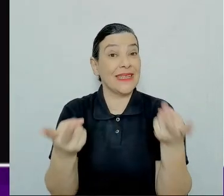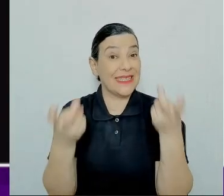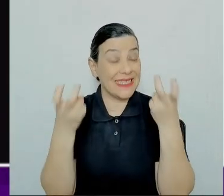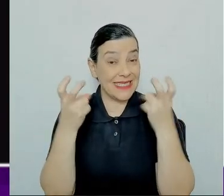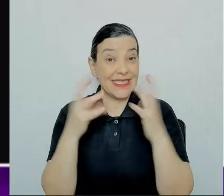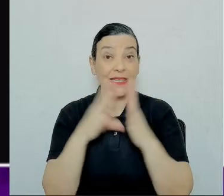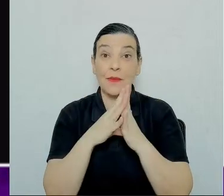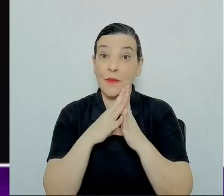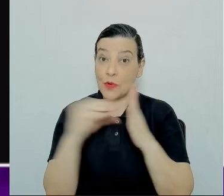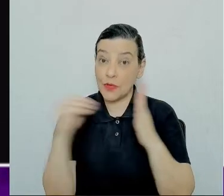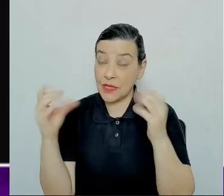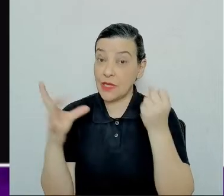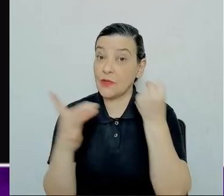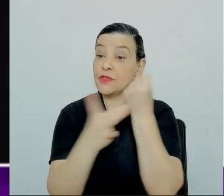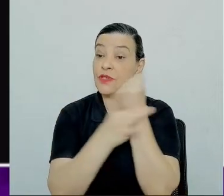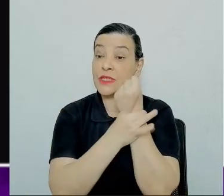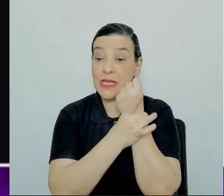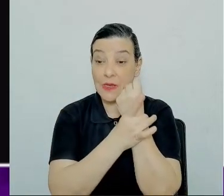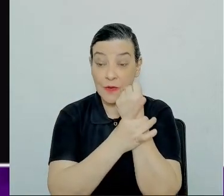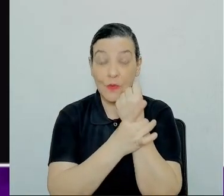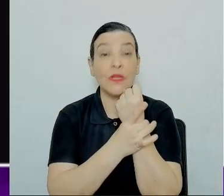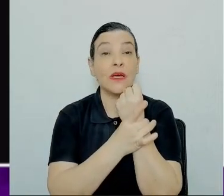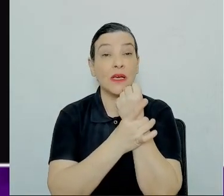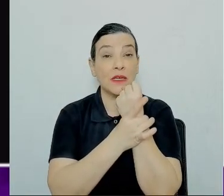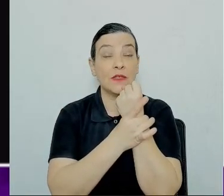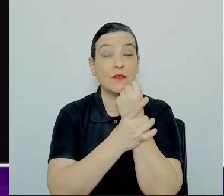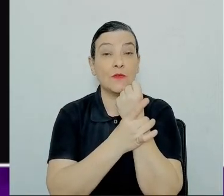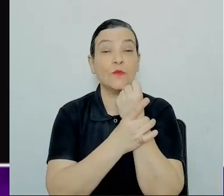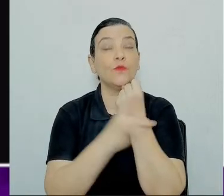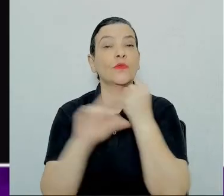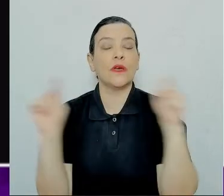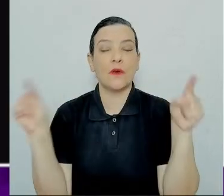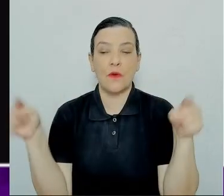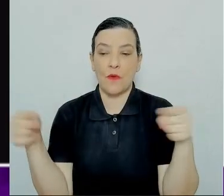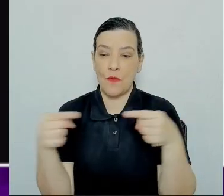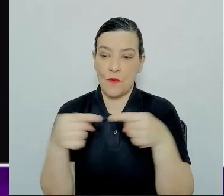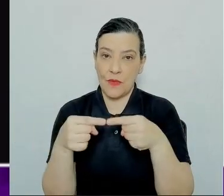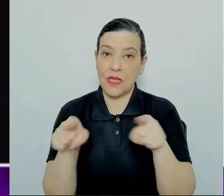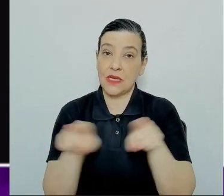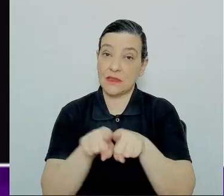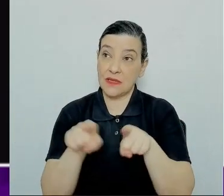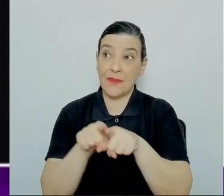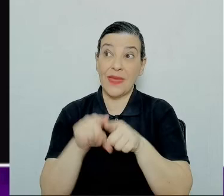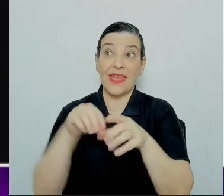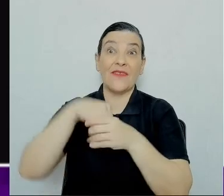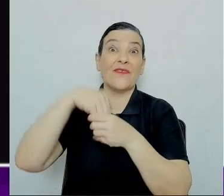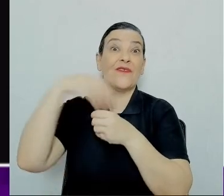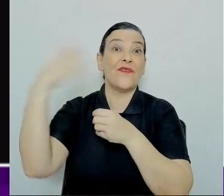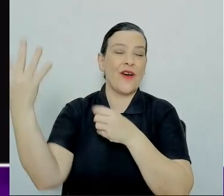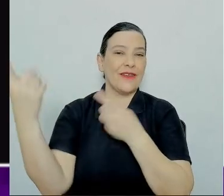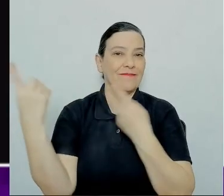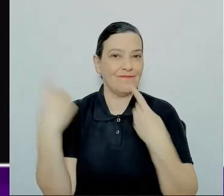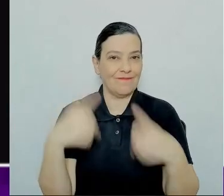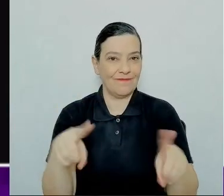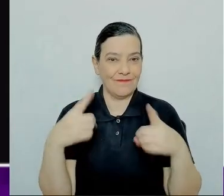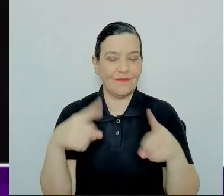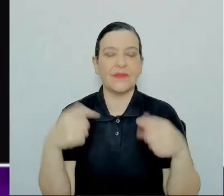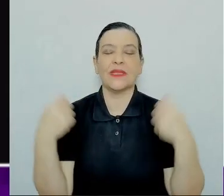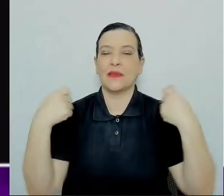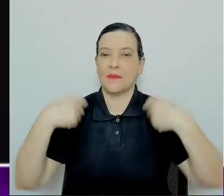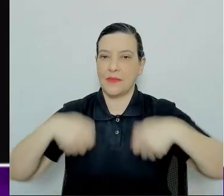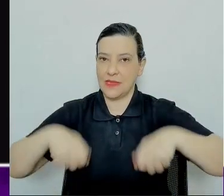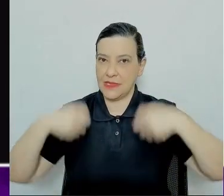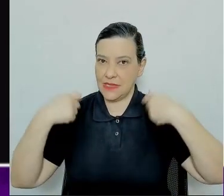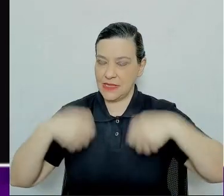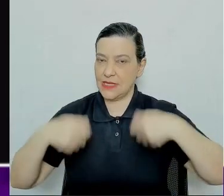modelo de segurança, ele está muito associado a atacantes externos, mas nós precisamos abrir os